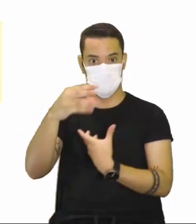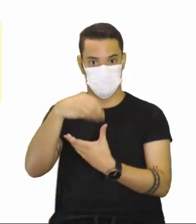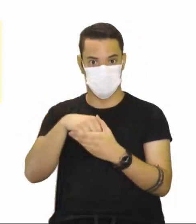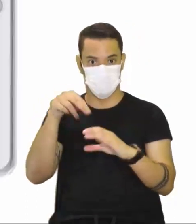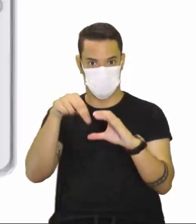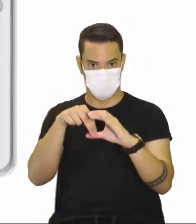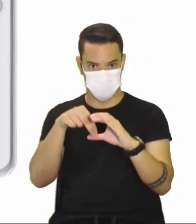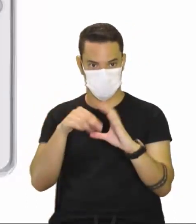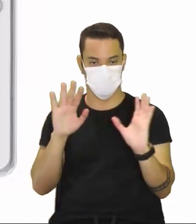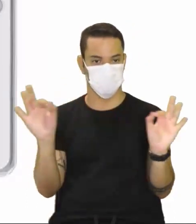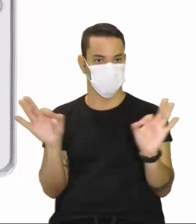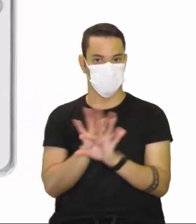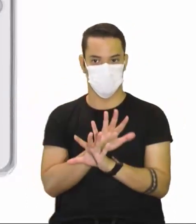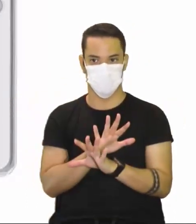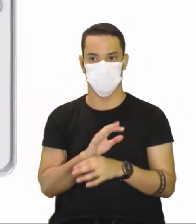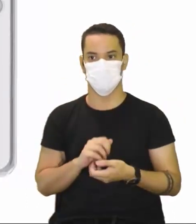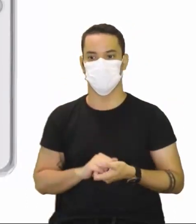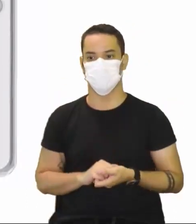na eletrosfera.